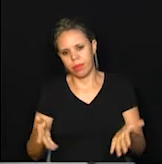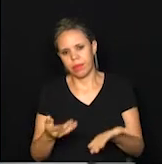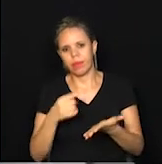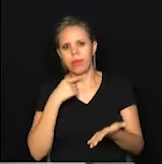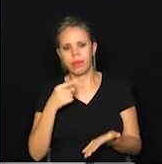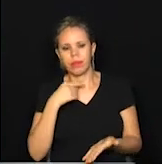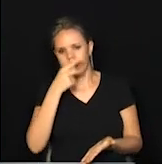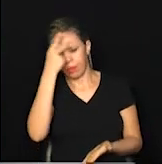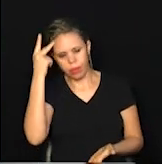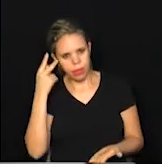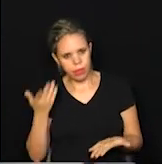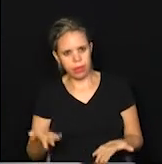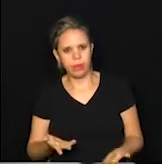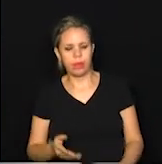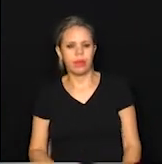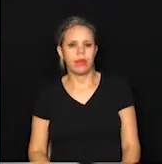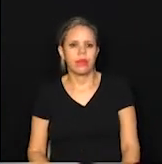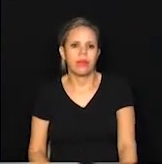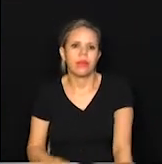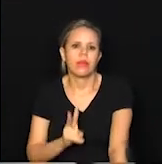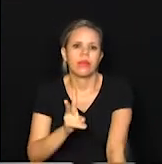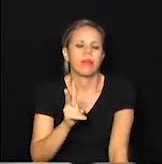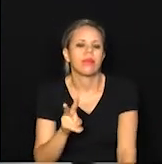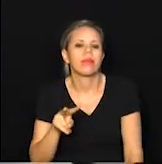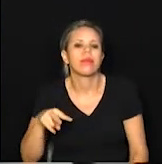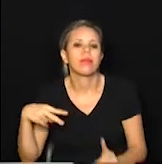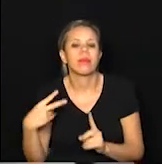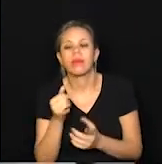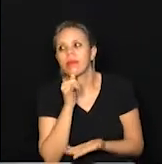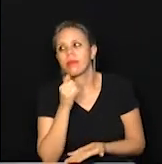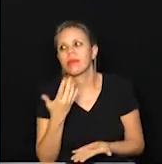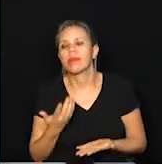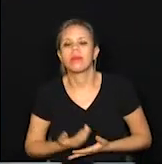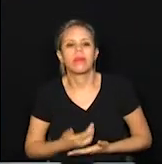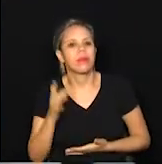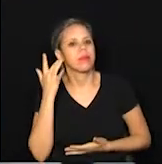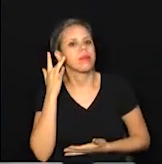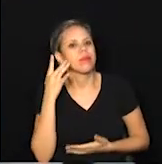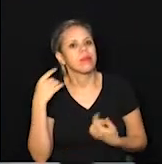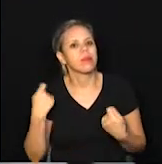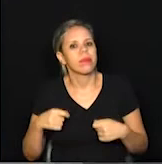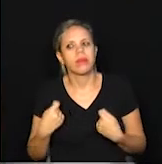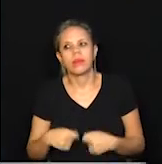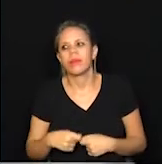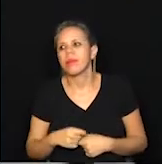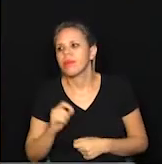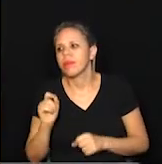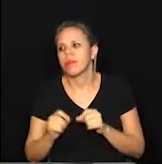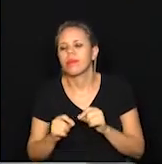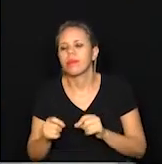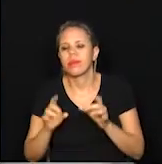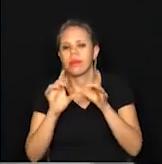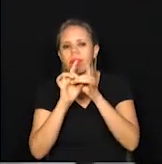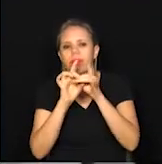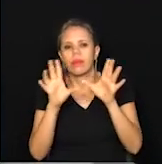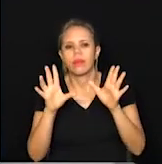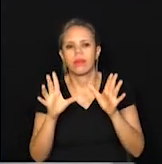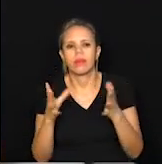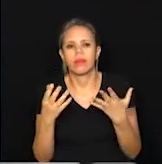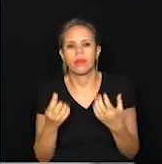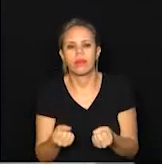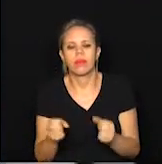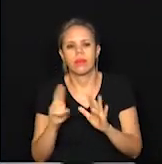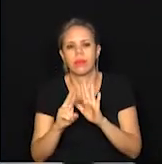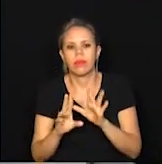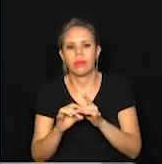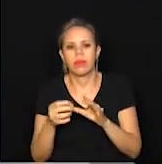pelas pessoas que aqui falaram. Sempre nessa perspectiva, né? Eu acho que a gente precisa democratizar embaixo, através